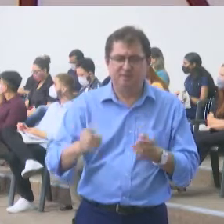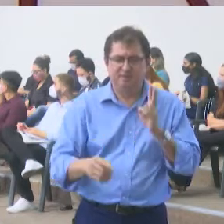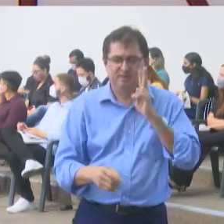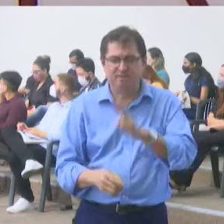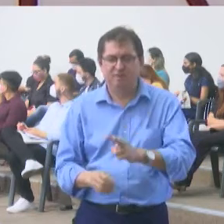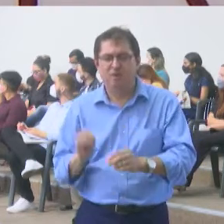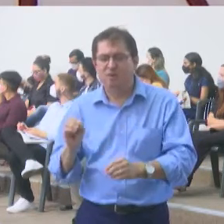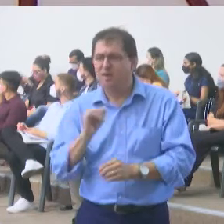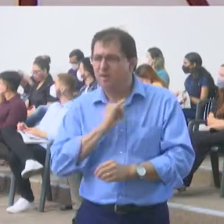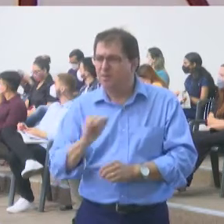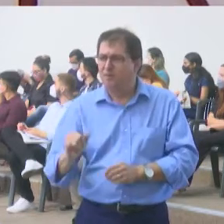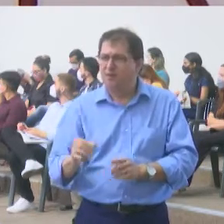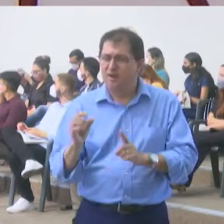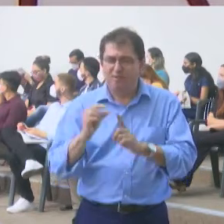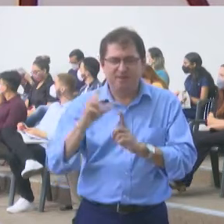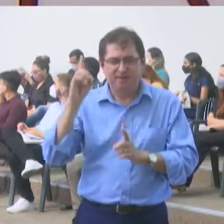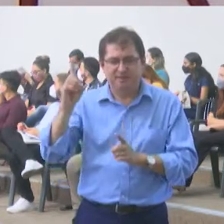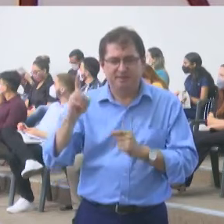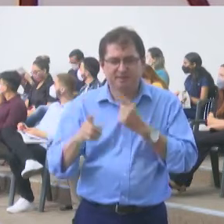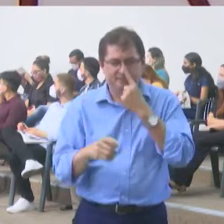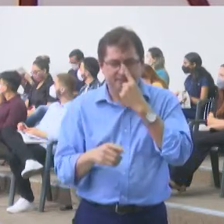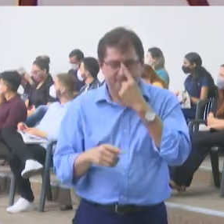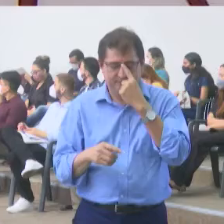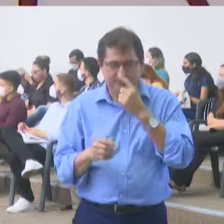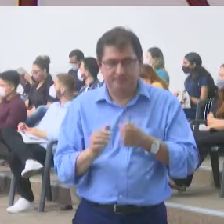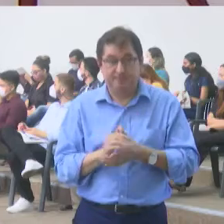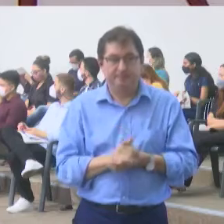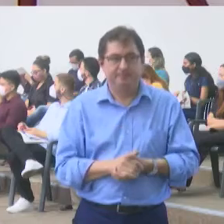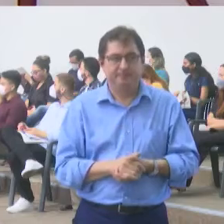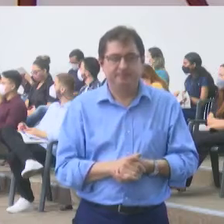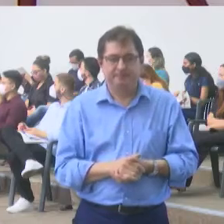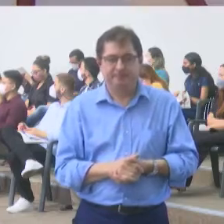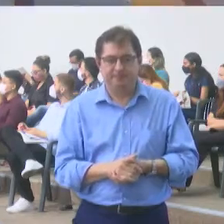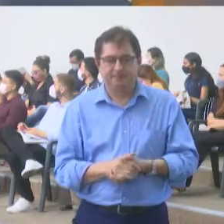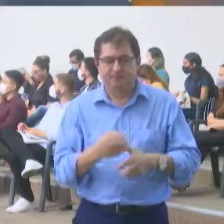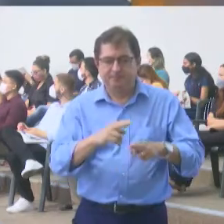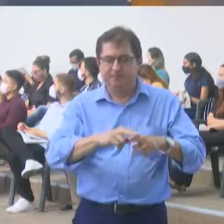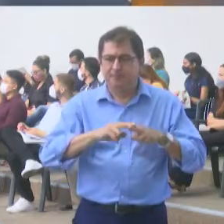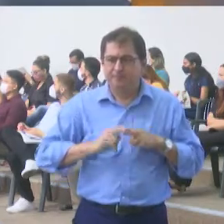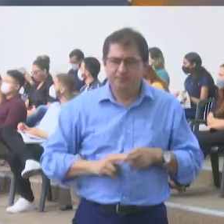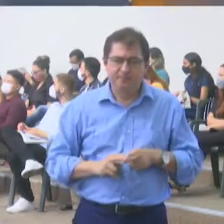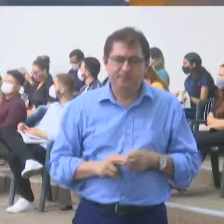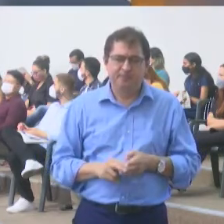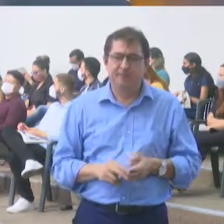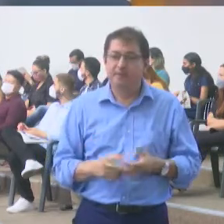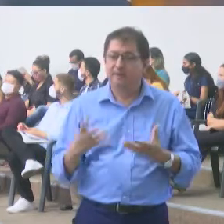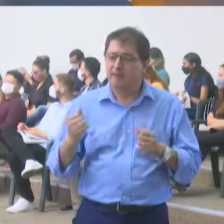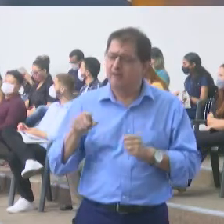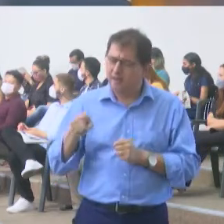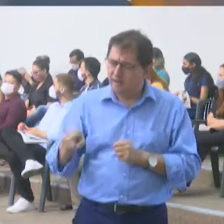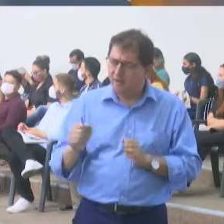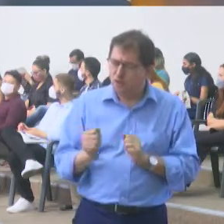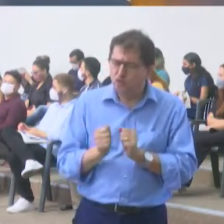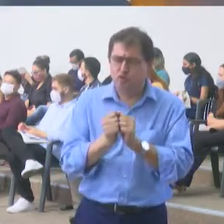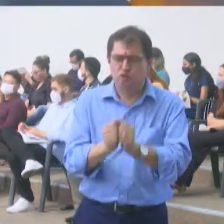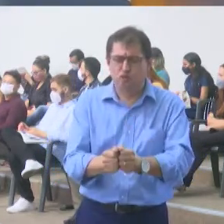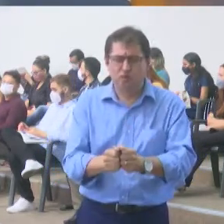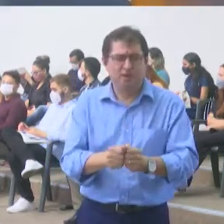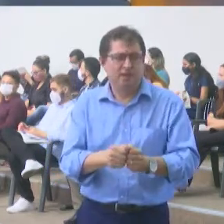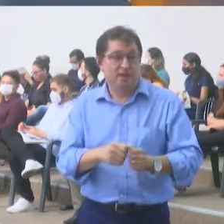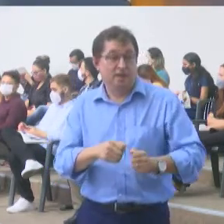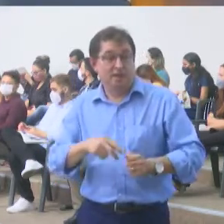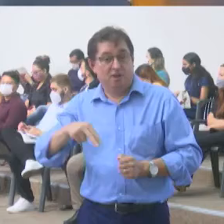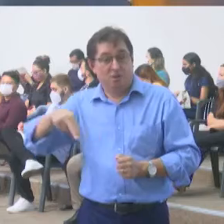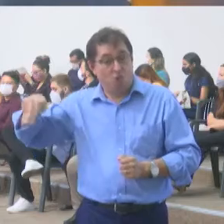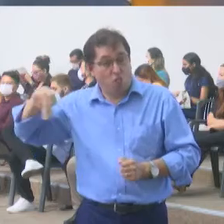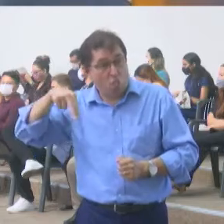que diz aqui o texto para a gente glorificar a Deus bem forte. Então se dispôs ela com suas noras, voltou da